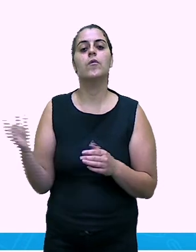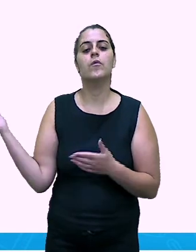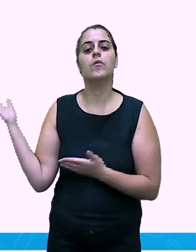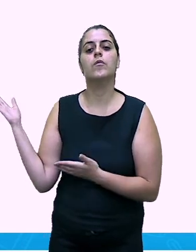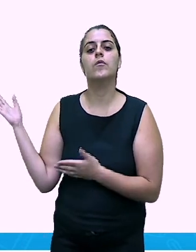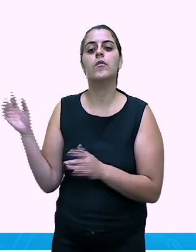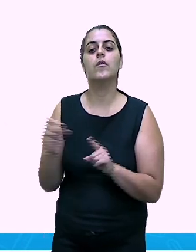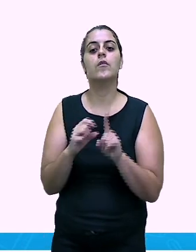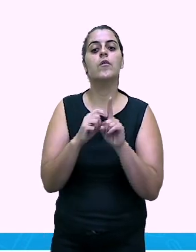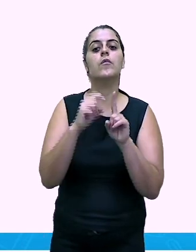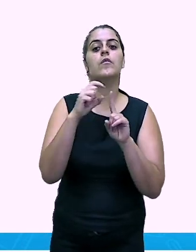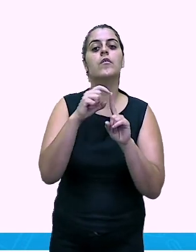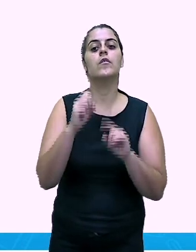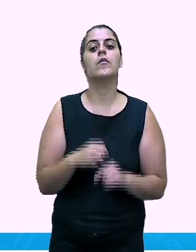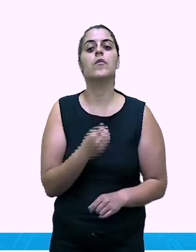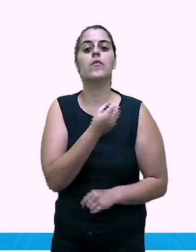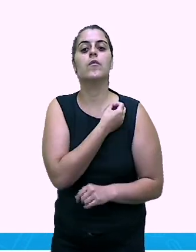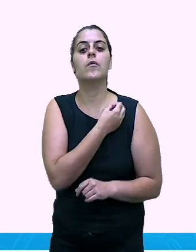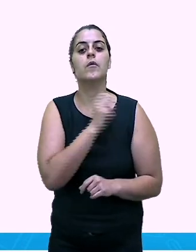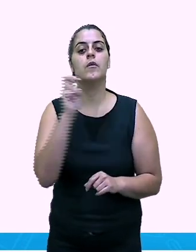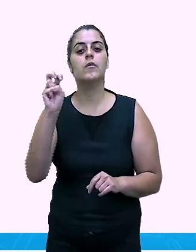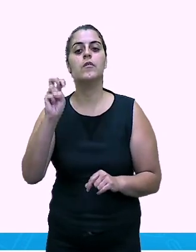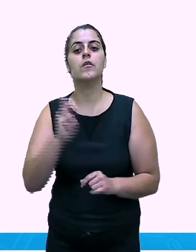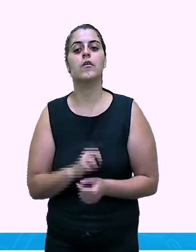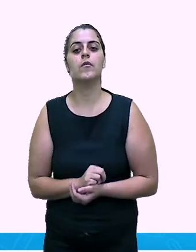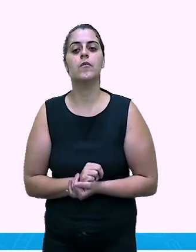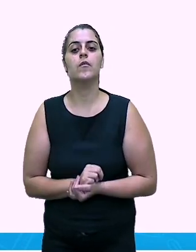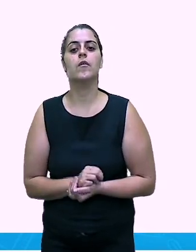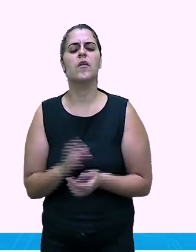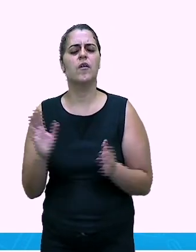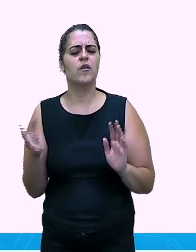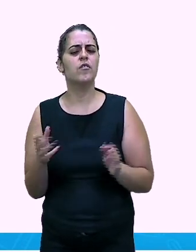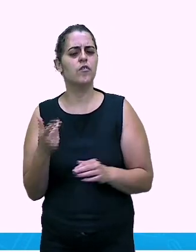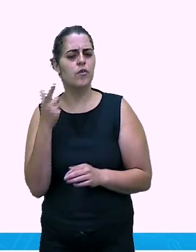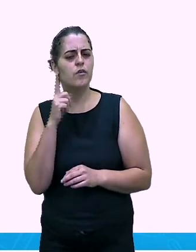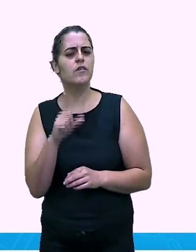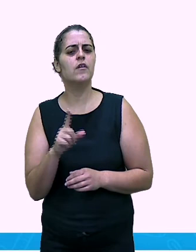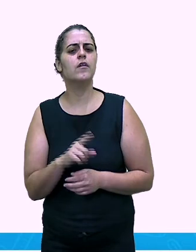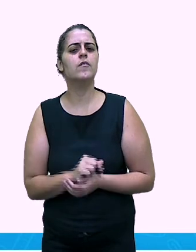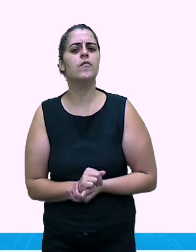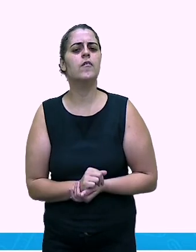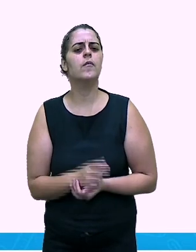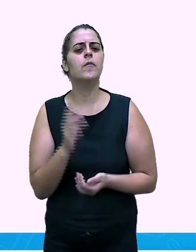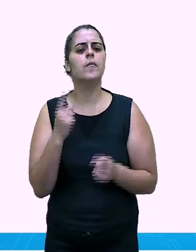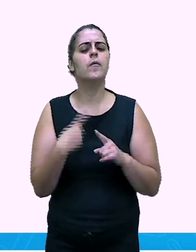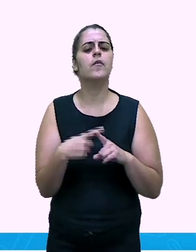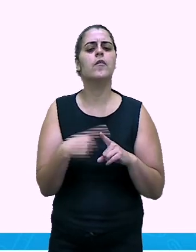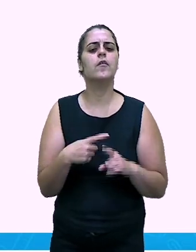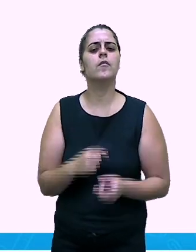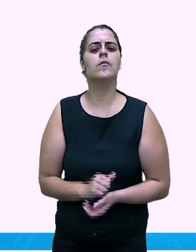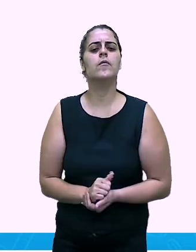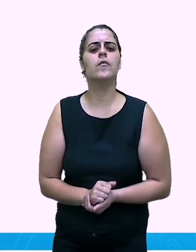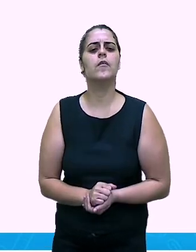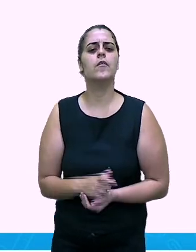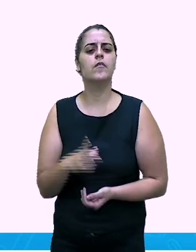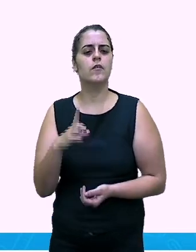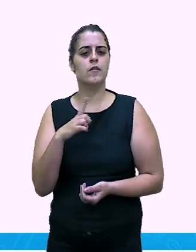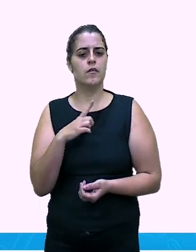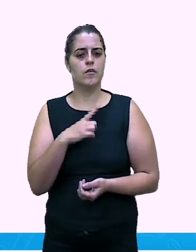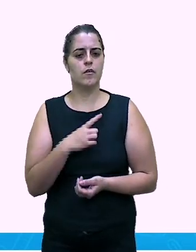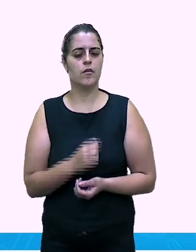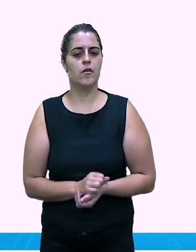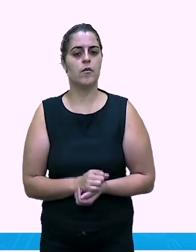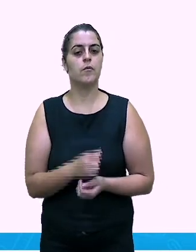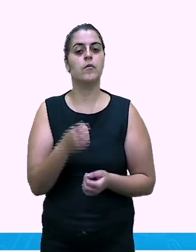está na unidade, que é o número 5. Agora, a gente consegue fazer uma divisão exata, por quê? Nós temos um número que,